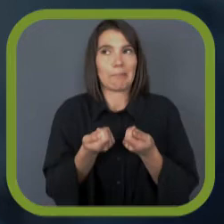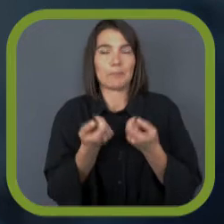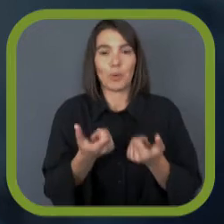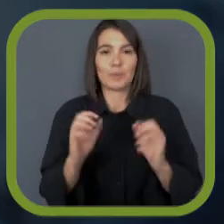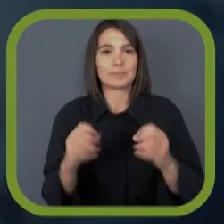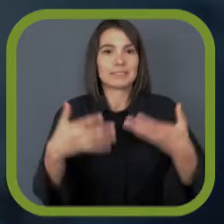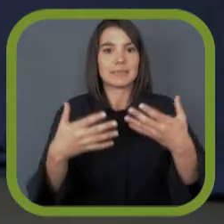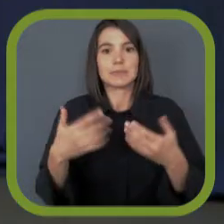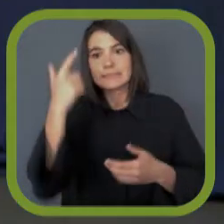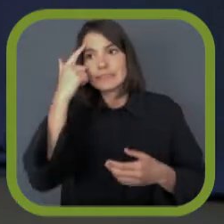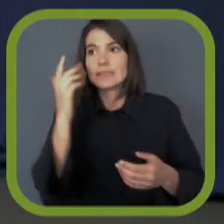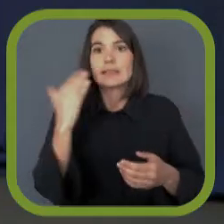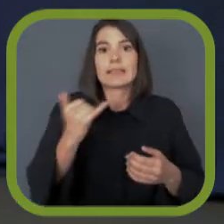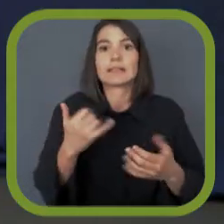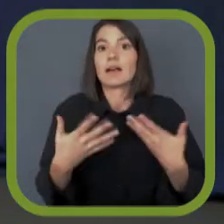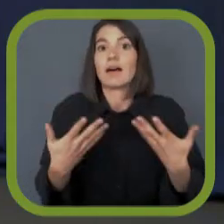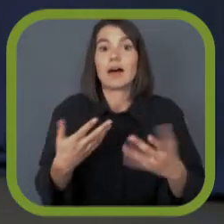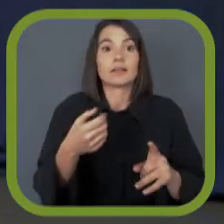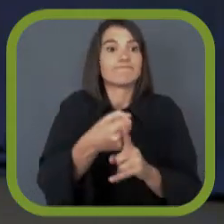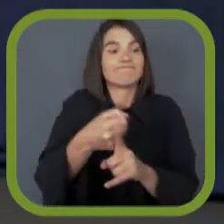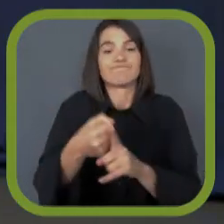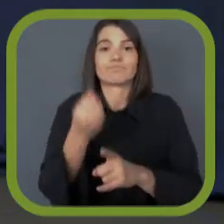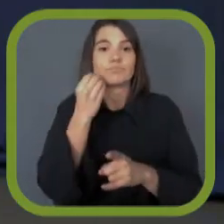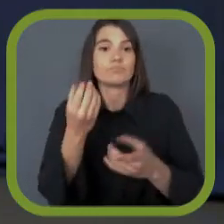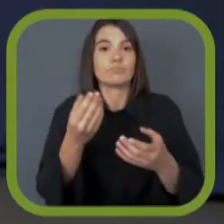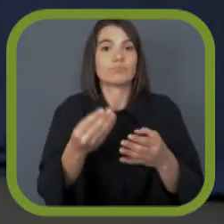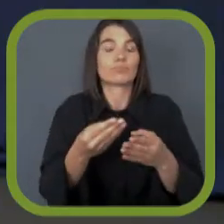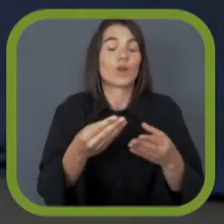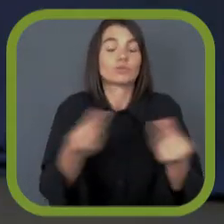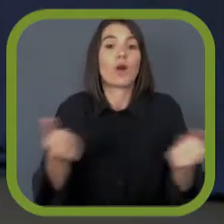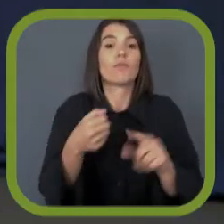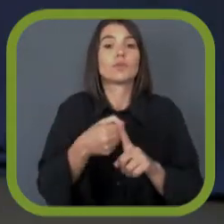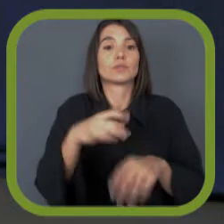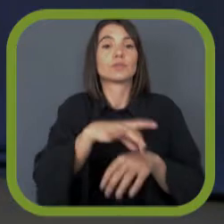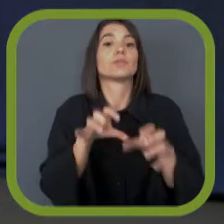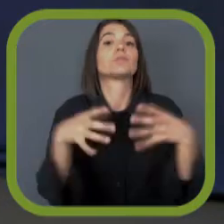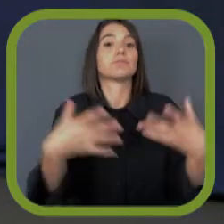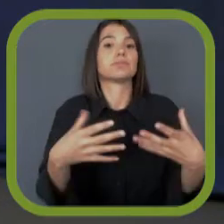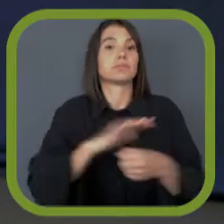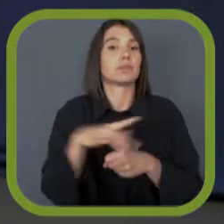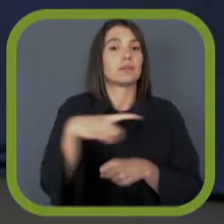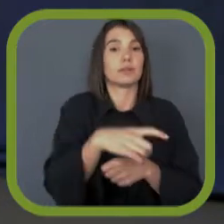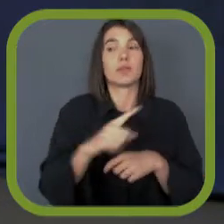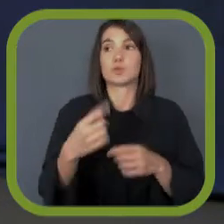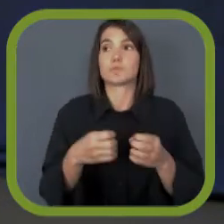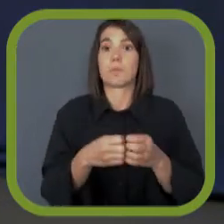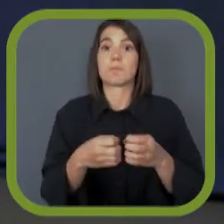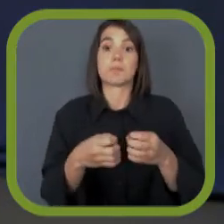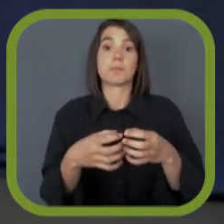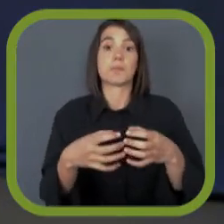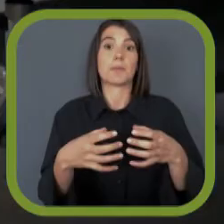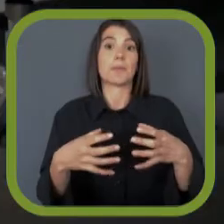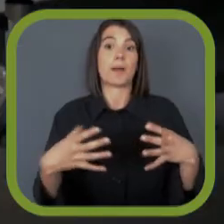pelo menos no início, para tentar encontrar soluções para combater a pandemia do Covid-19. E depois ganhou alguma